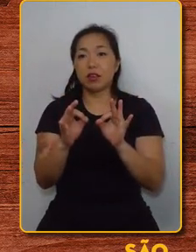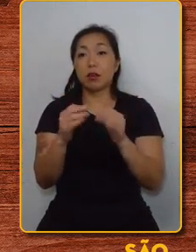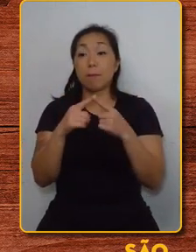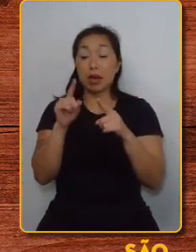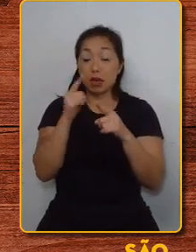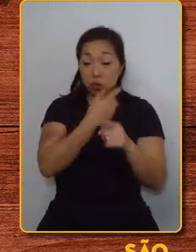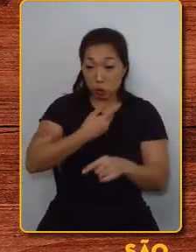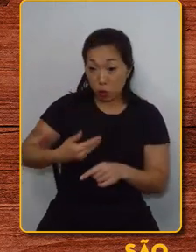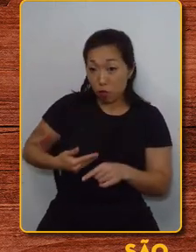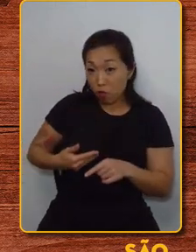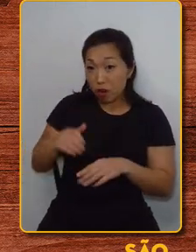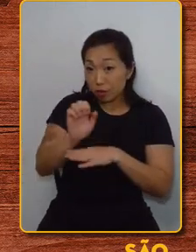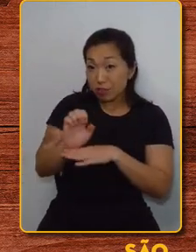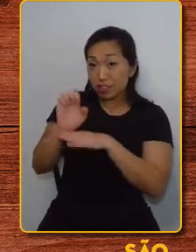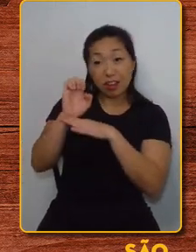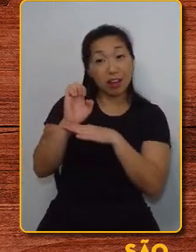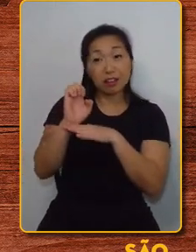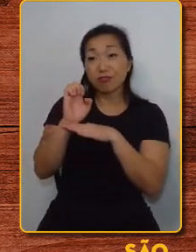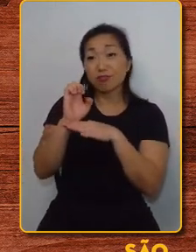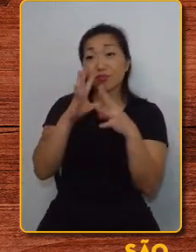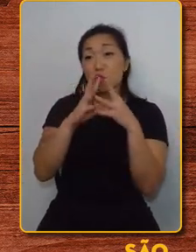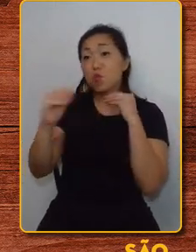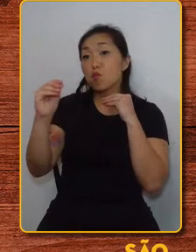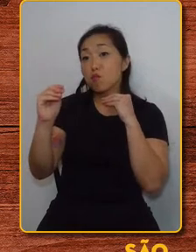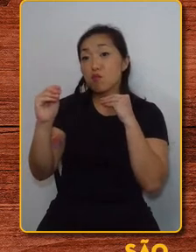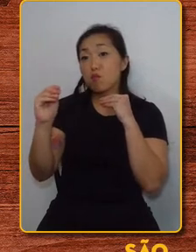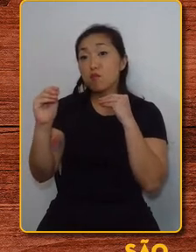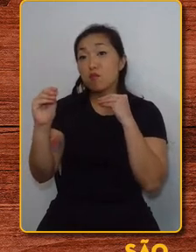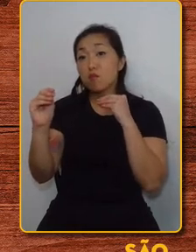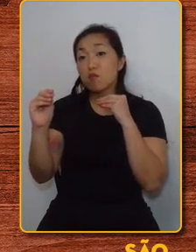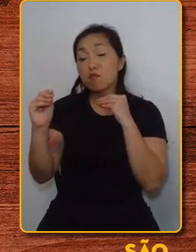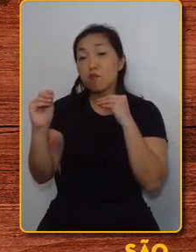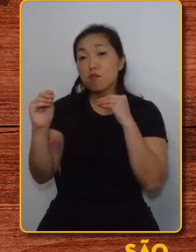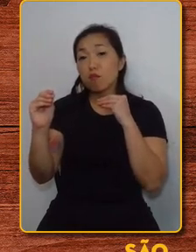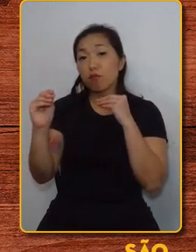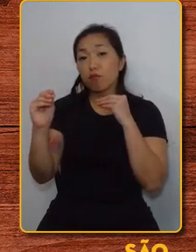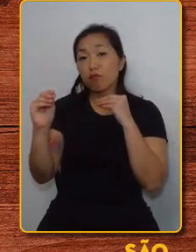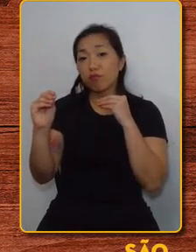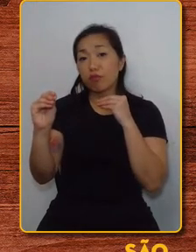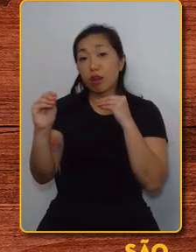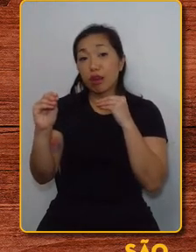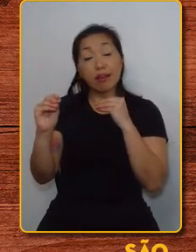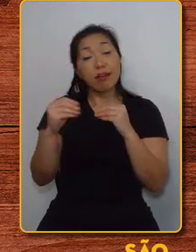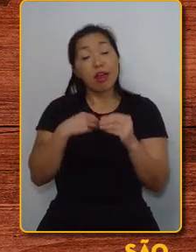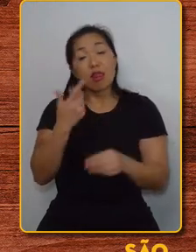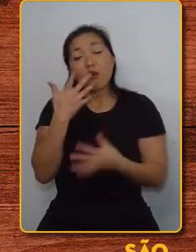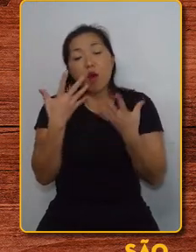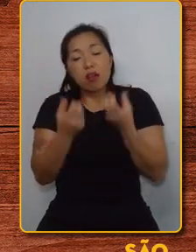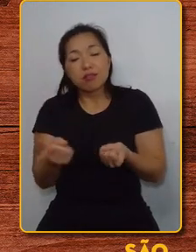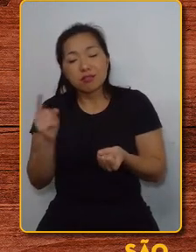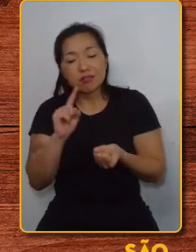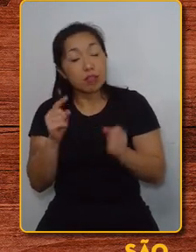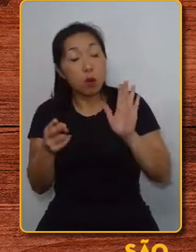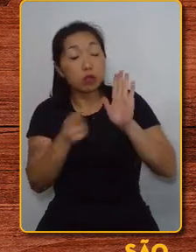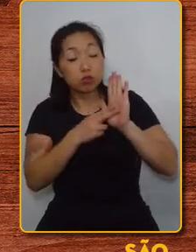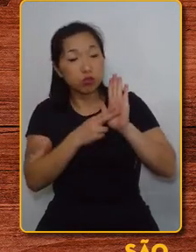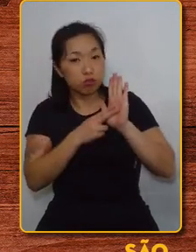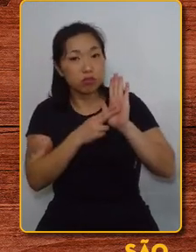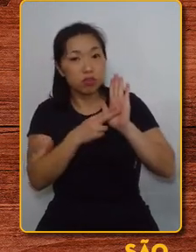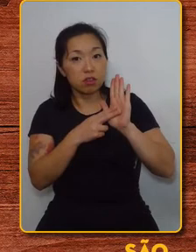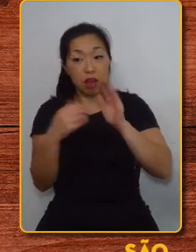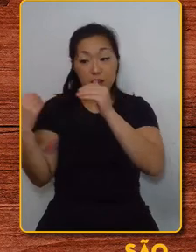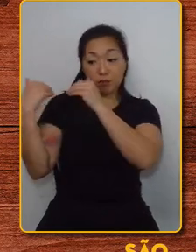de viabilizar a renda, ele foge no papel de garantir acesso físico, né? Não só porque você não tem mais a Conab, como você não tem